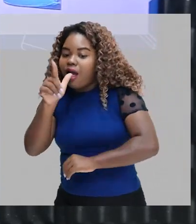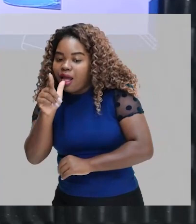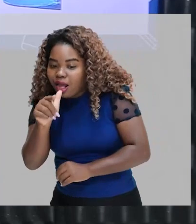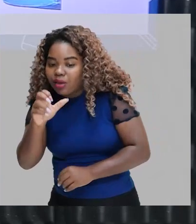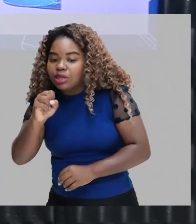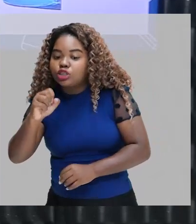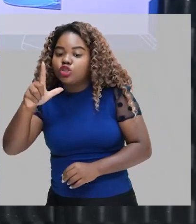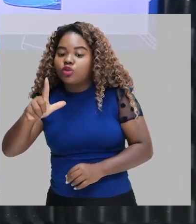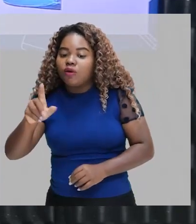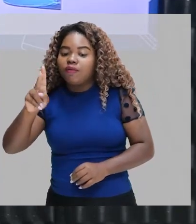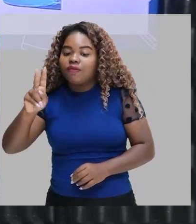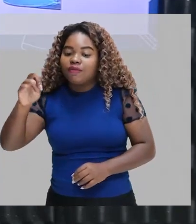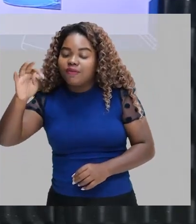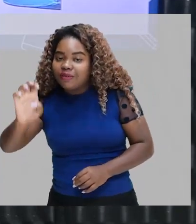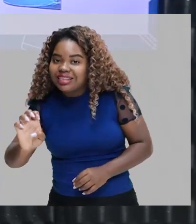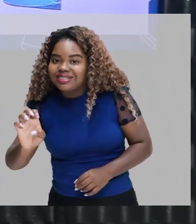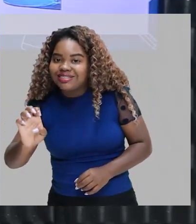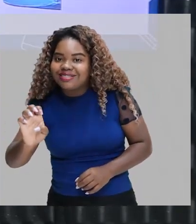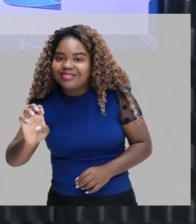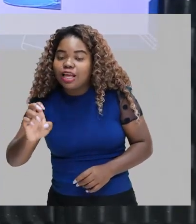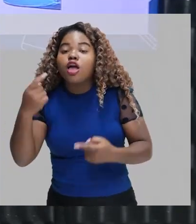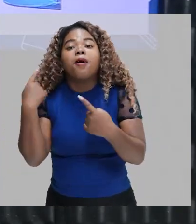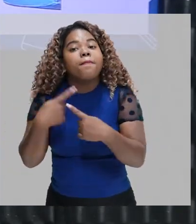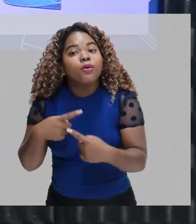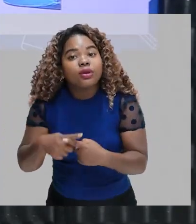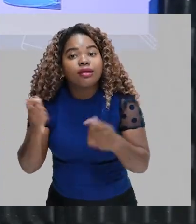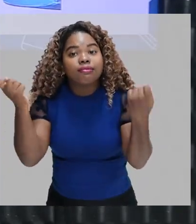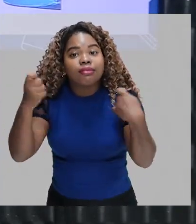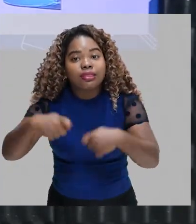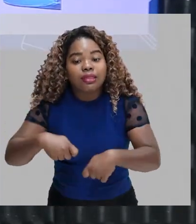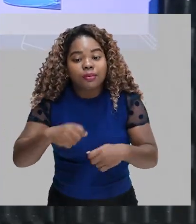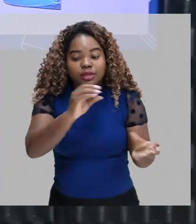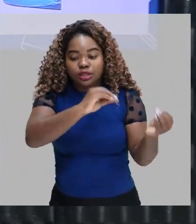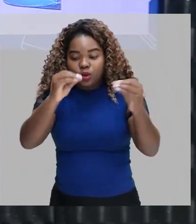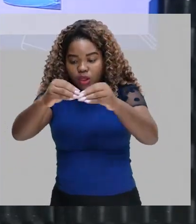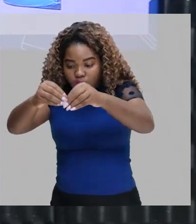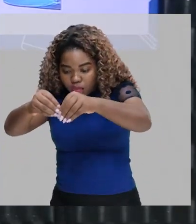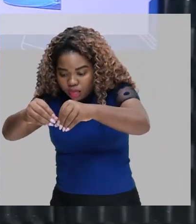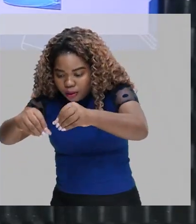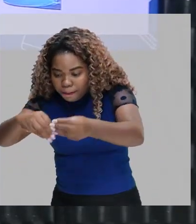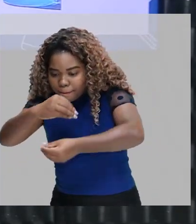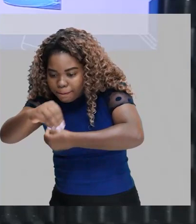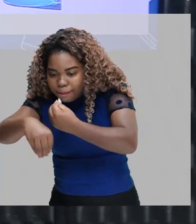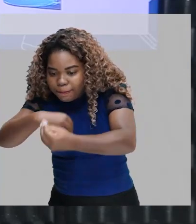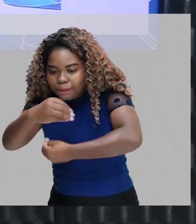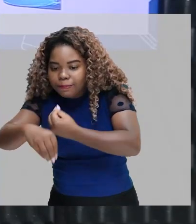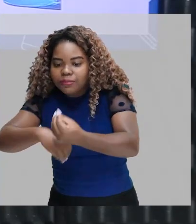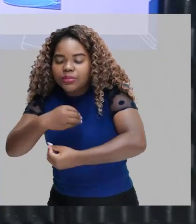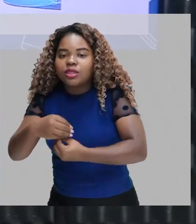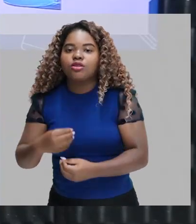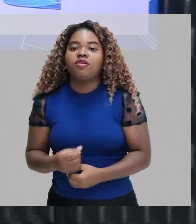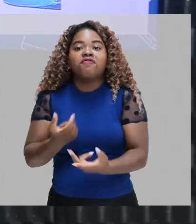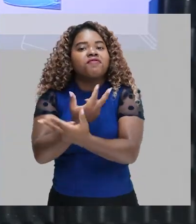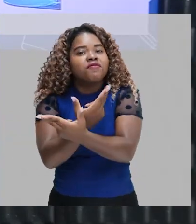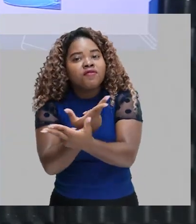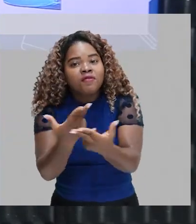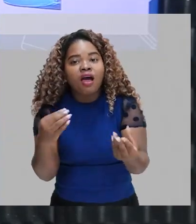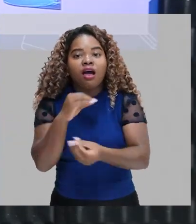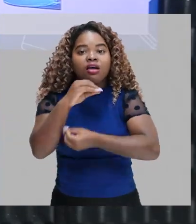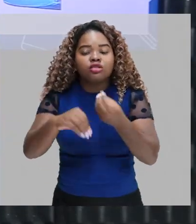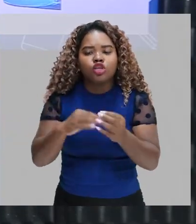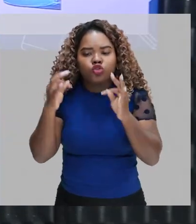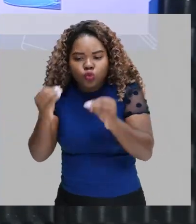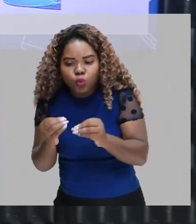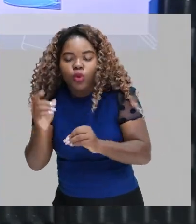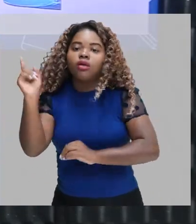universal. Por quê? Porque ela consegue dissolver uma grande quantidade de substâncias. Todas